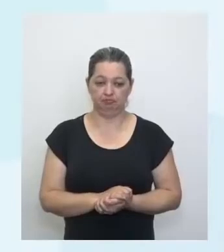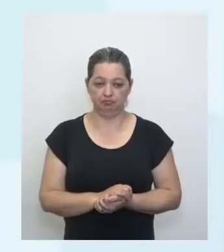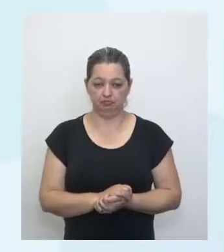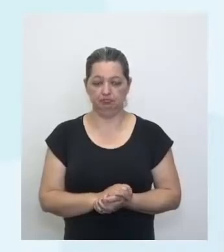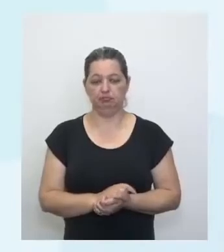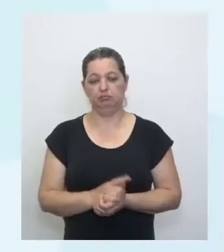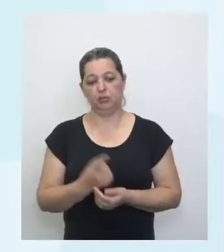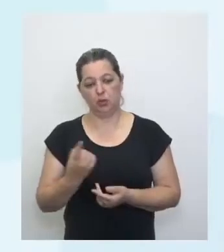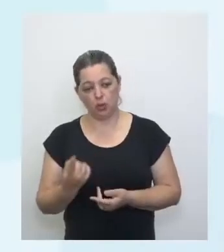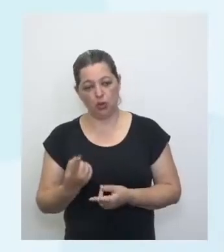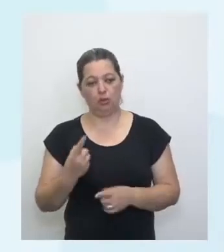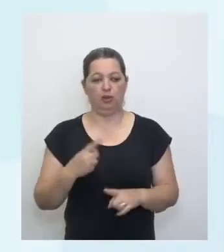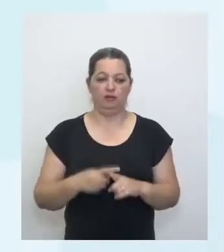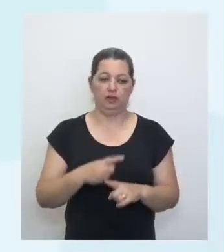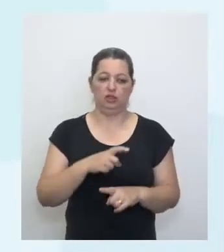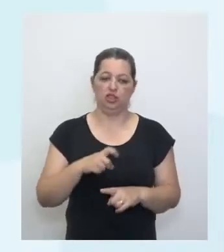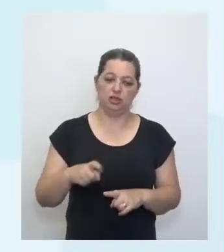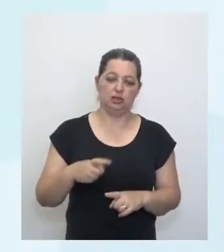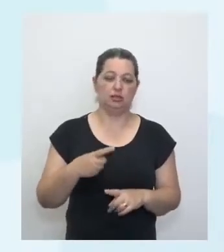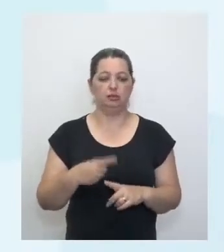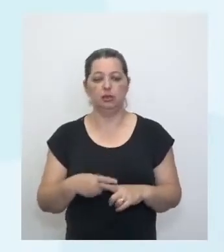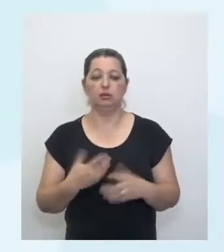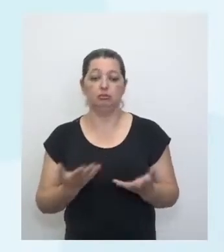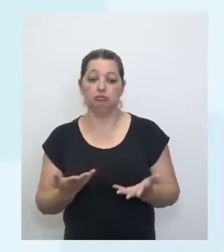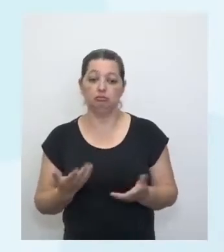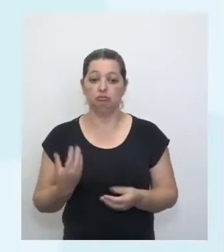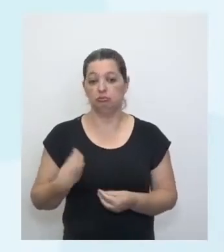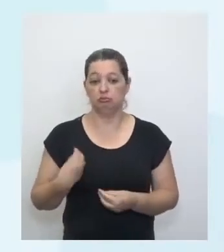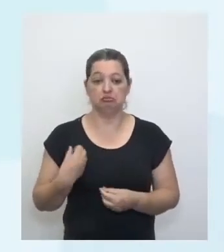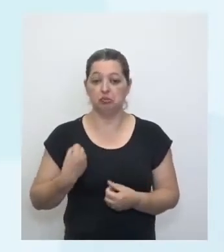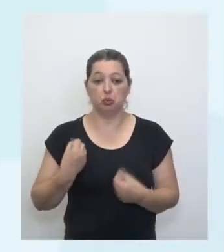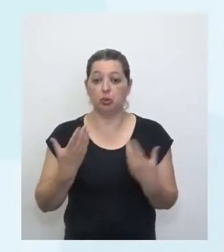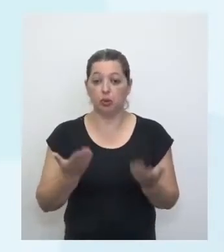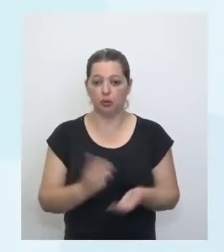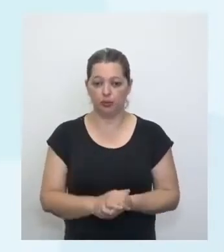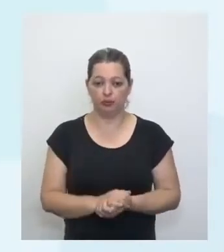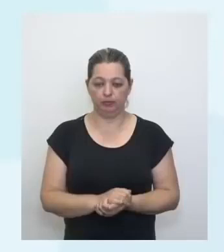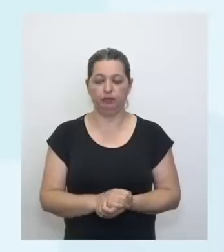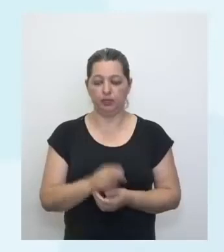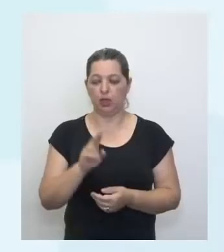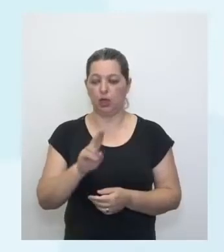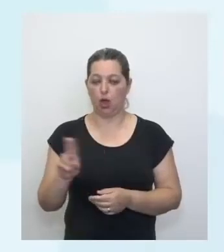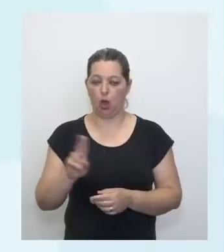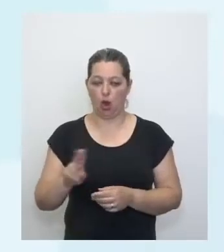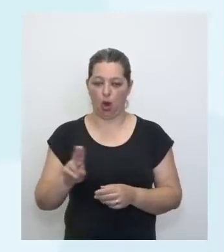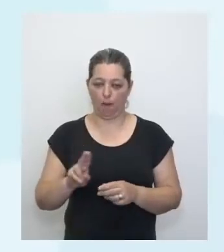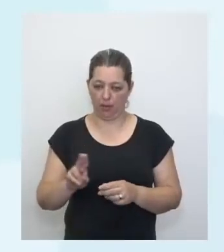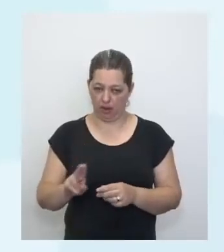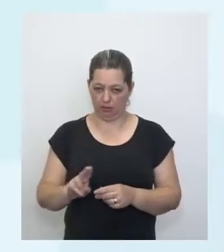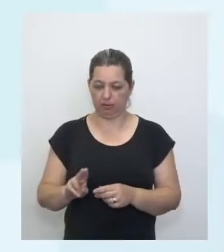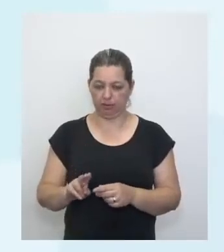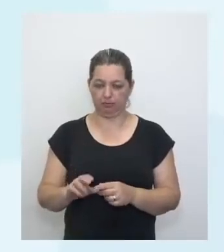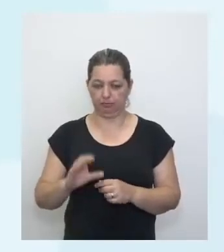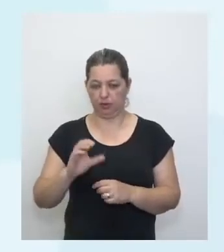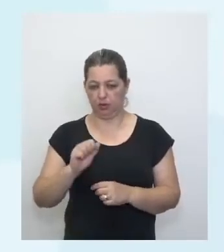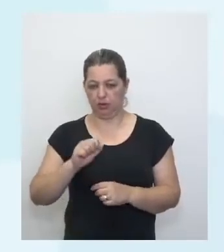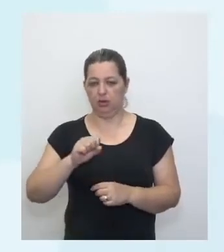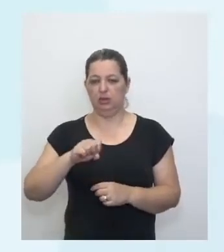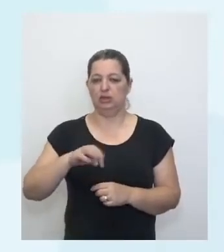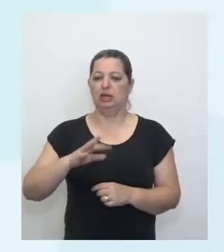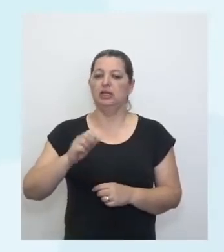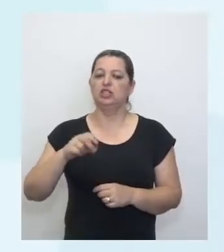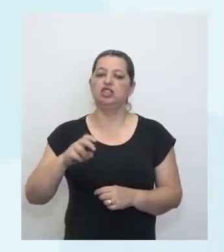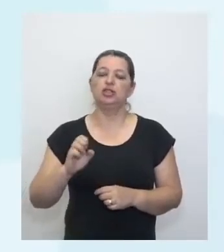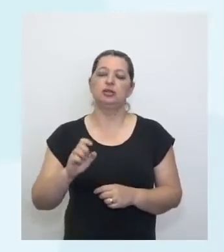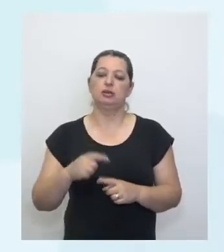vezes x mais alguém e um número. Tá. Do lado direito eu tenho os nomes, constante, linear, afim. Então eu quero que você coloque